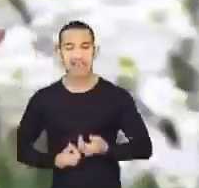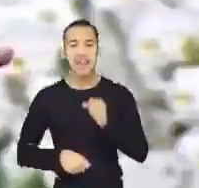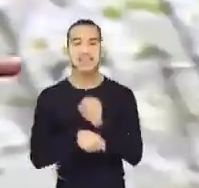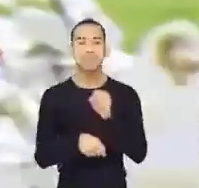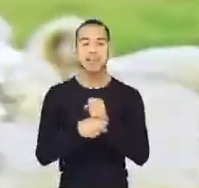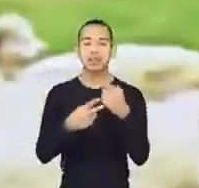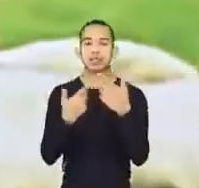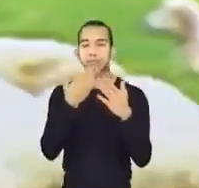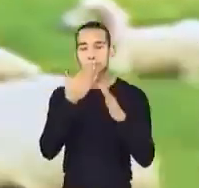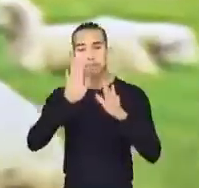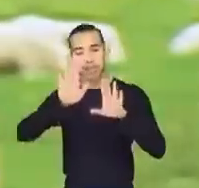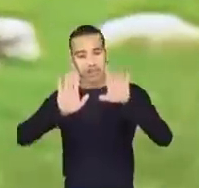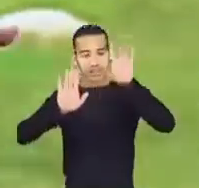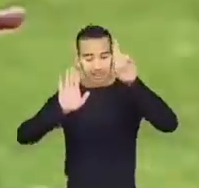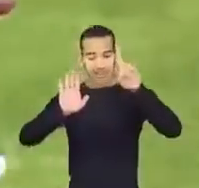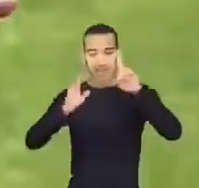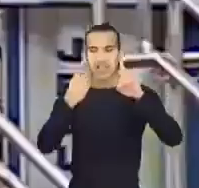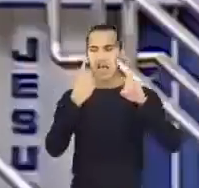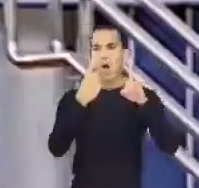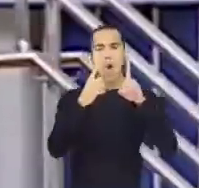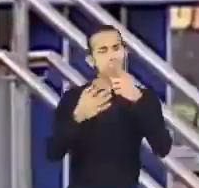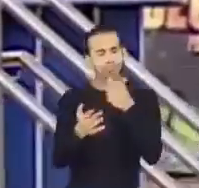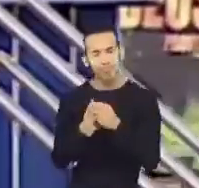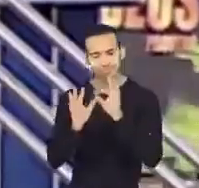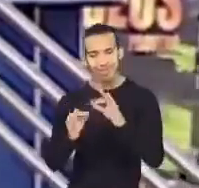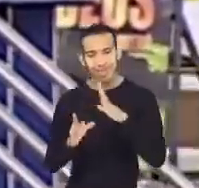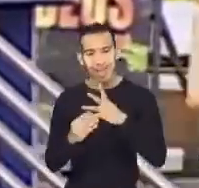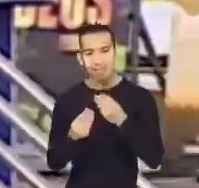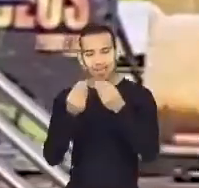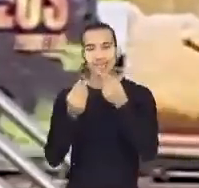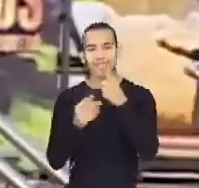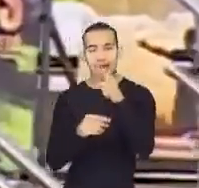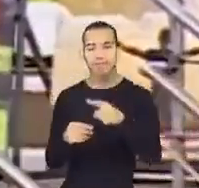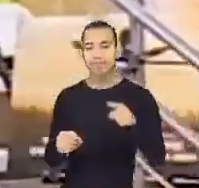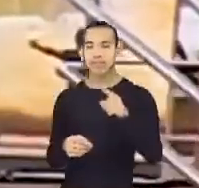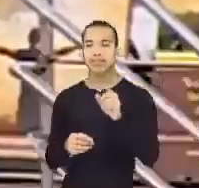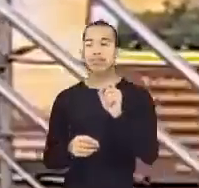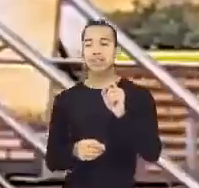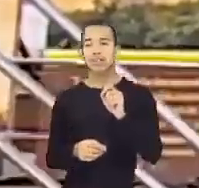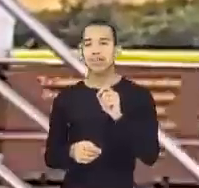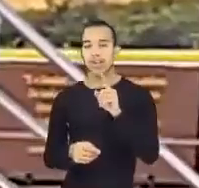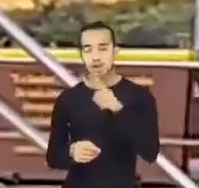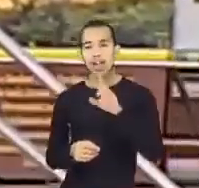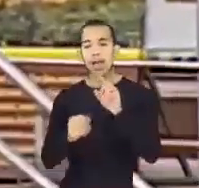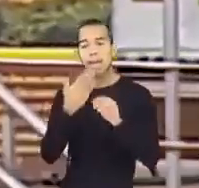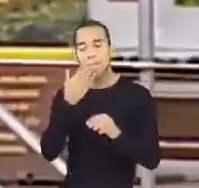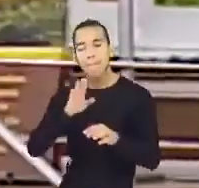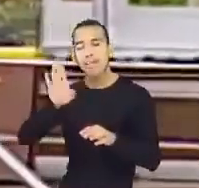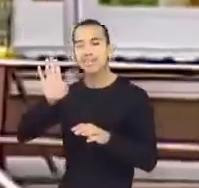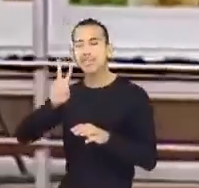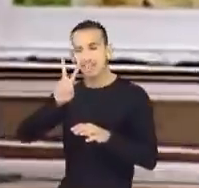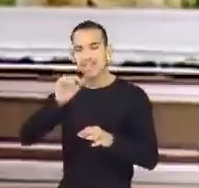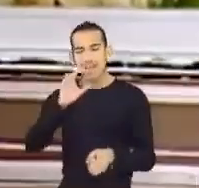Deus, a única garantia que eu posso dar é de que a promessa de Deus vai